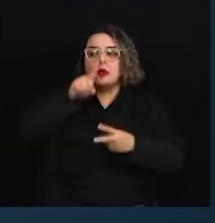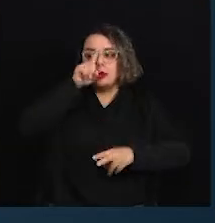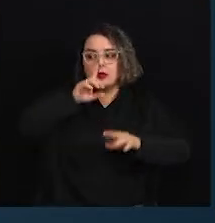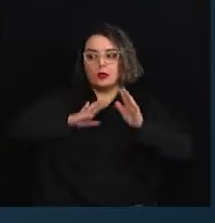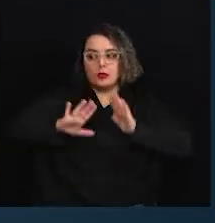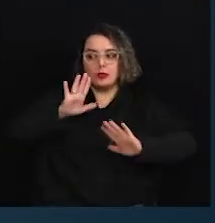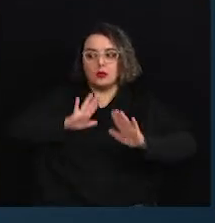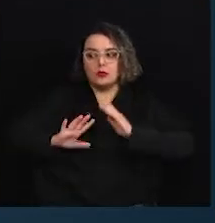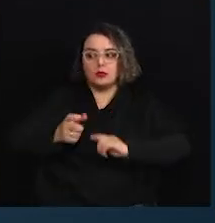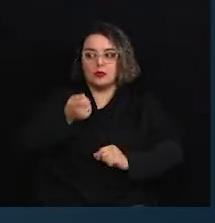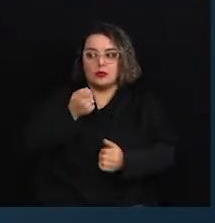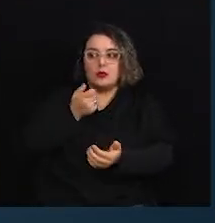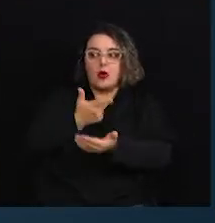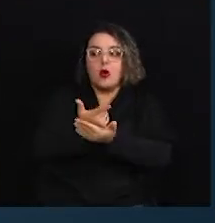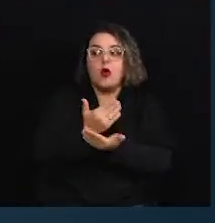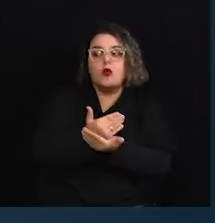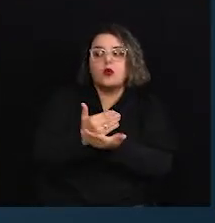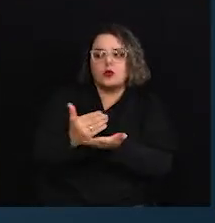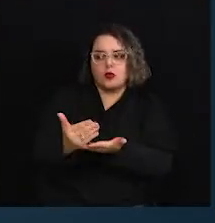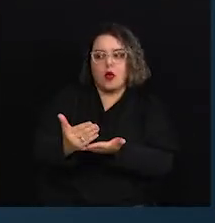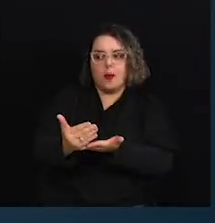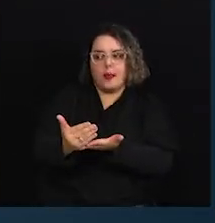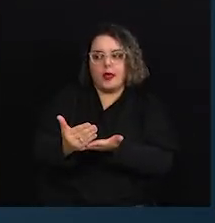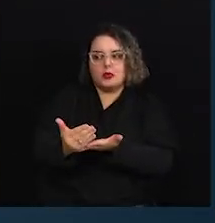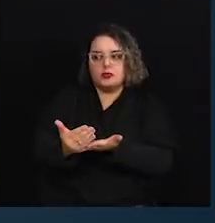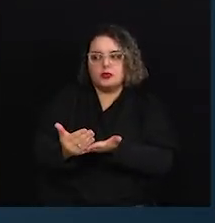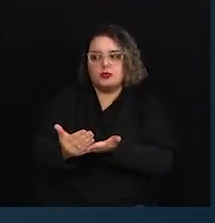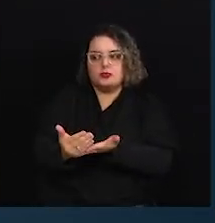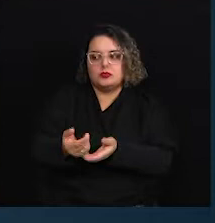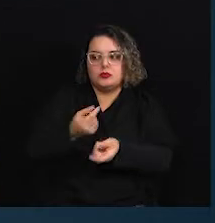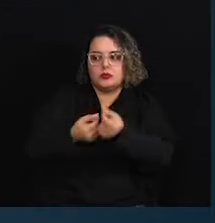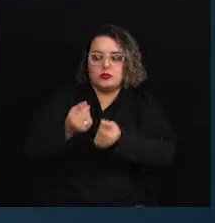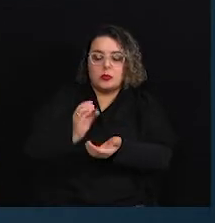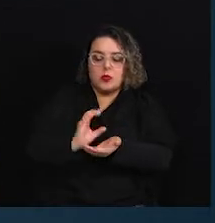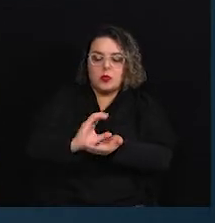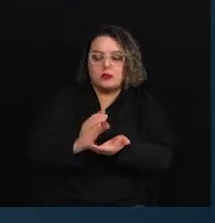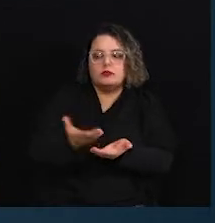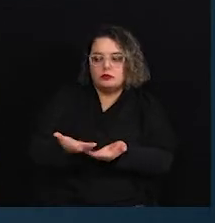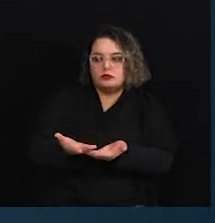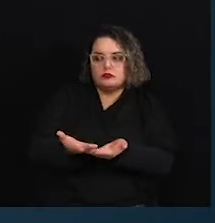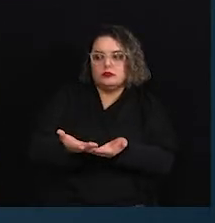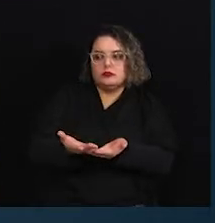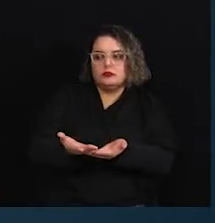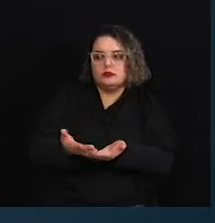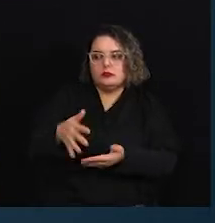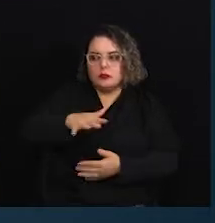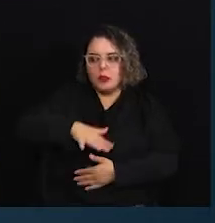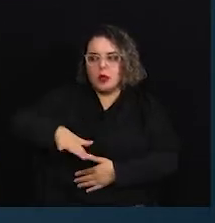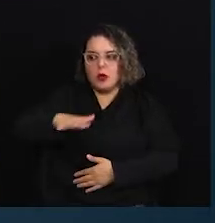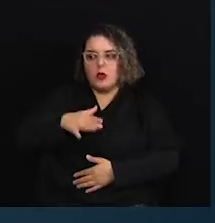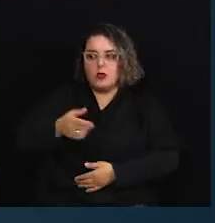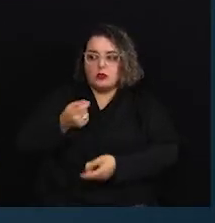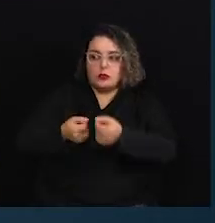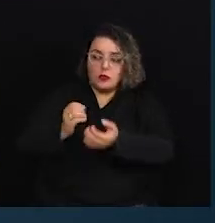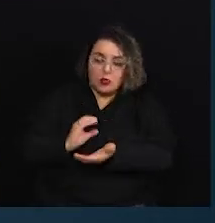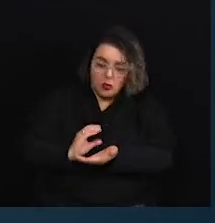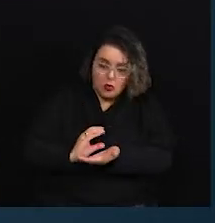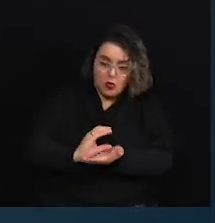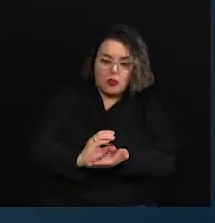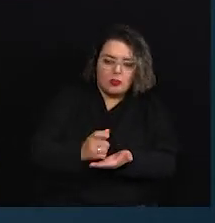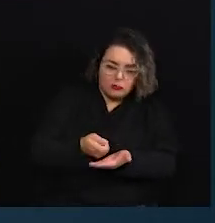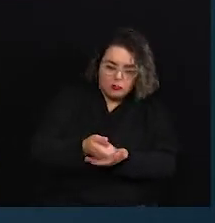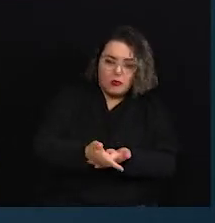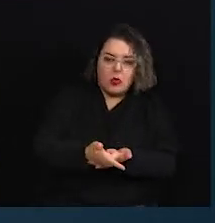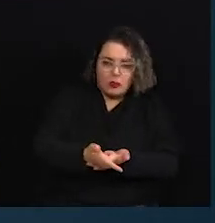ponto, cuidado com os investimentos que vocês pegam no começo. Eu conheço um pouco do mercado, então não me envolvi com investidores ruins. No começo